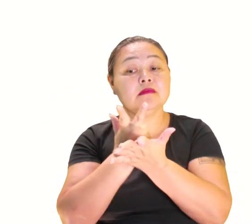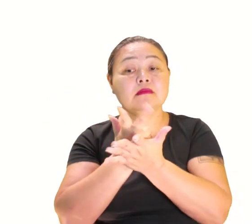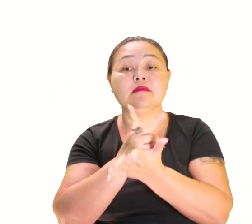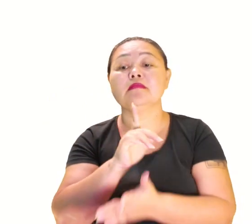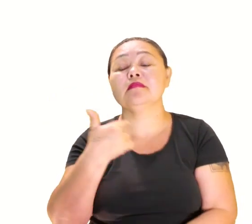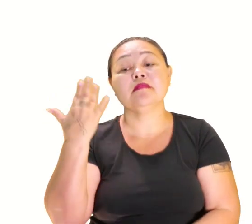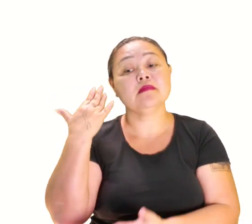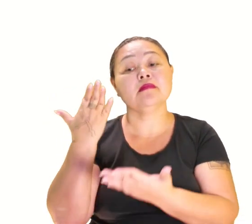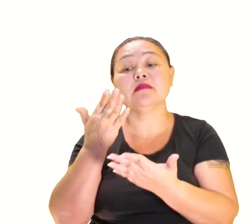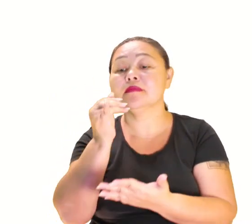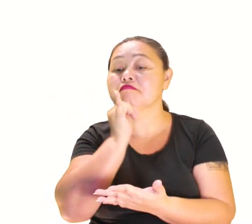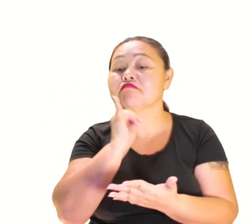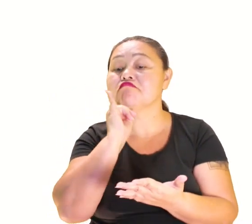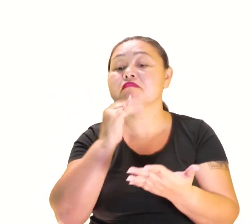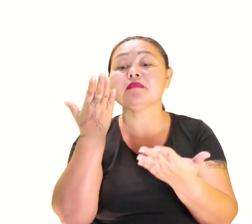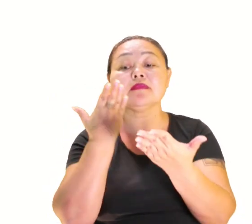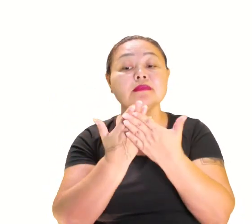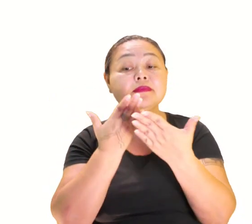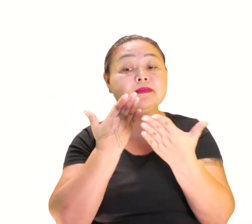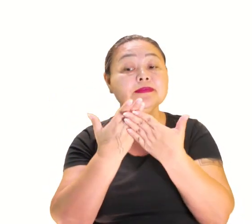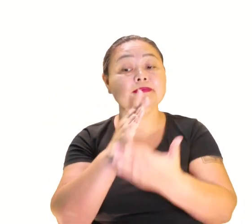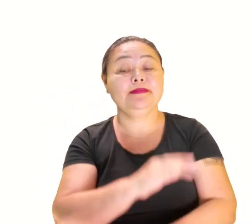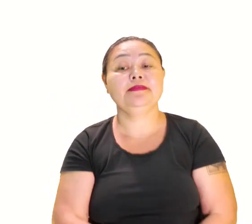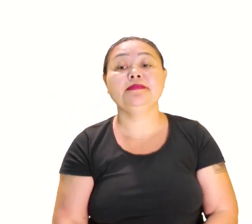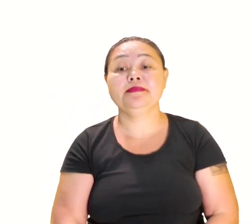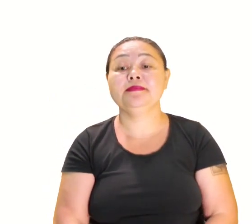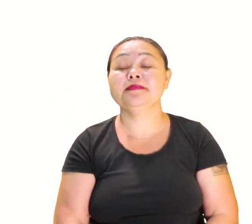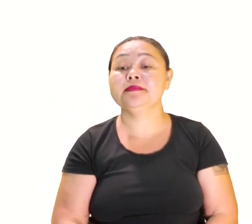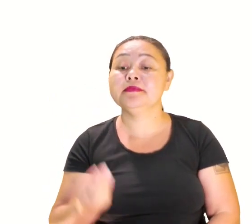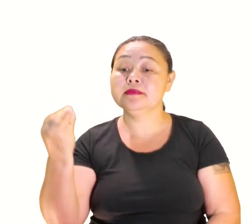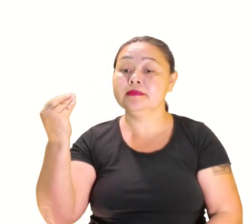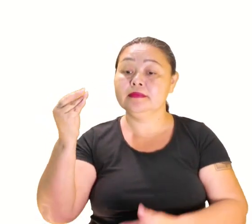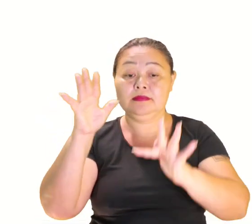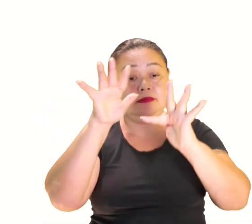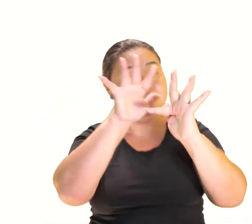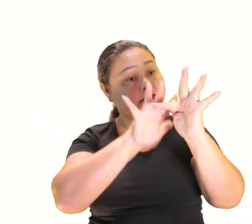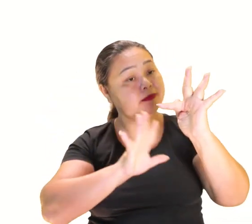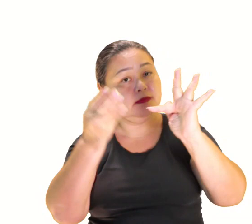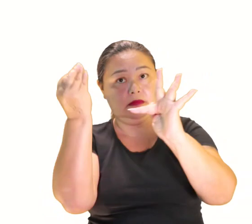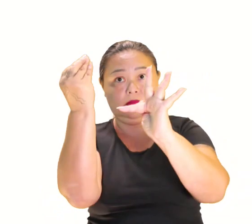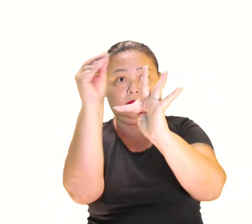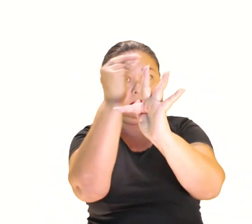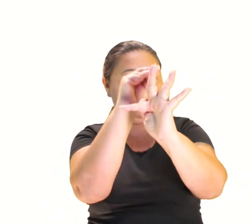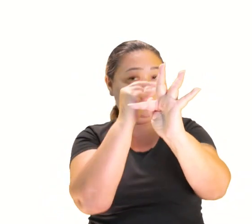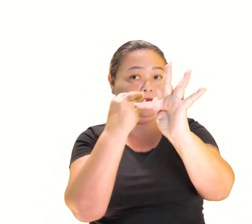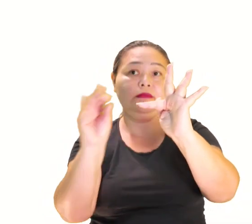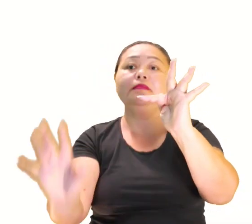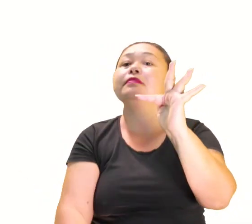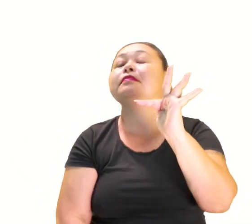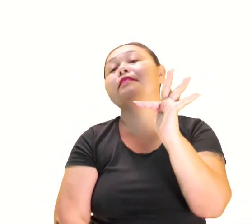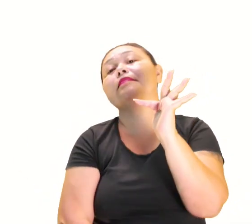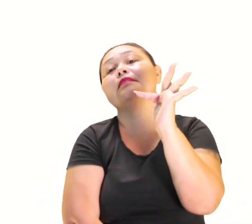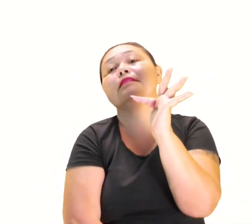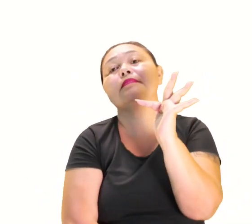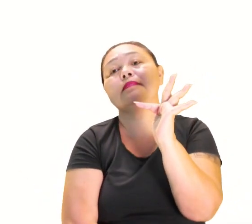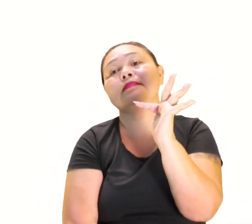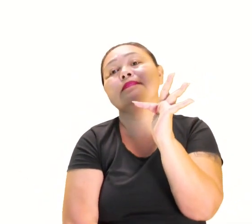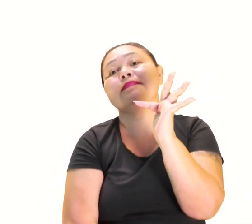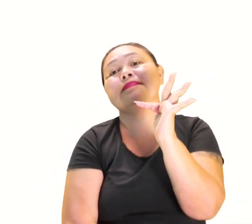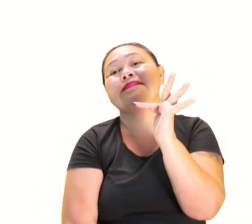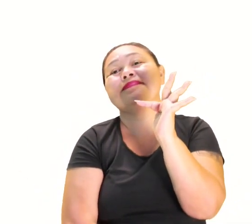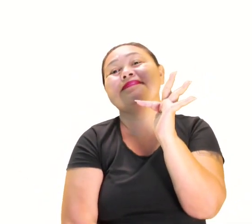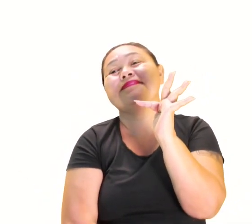que o exemplo da aula, certo? Certinho. Vamos colocar isso no gráfico agora? Vamos? Vamos.